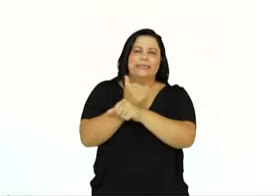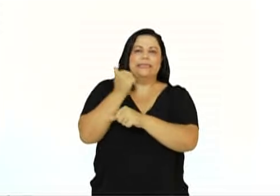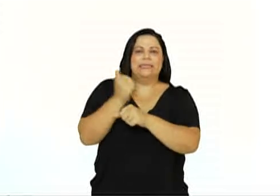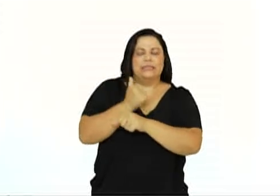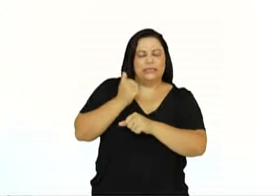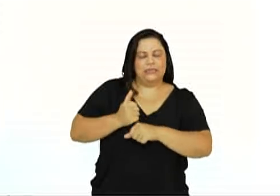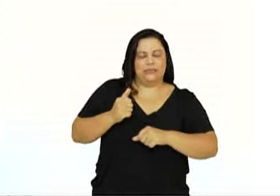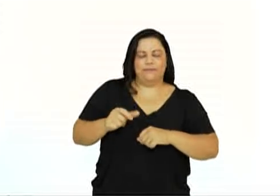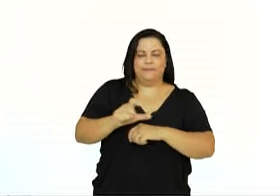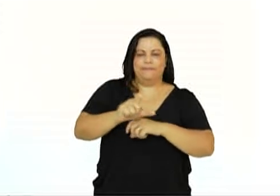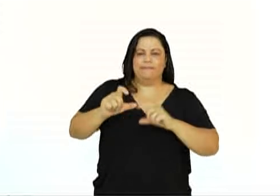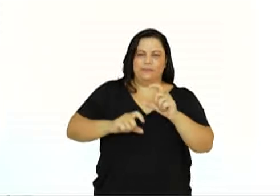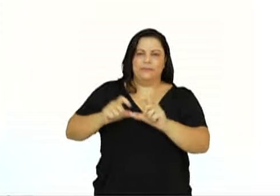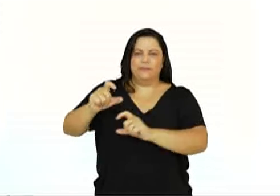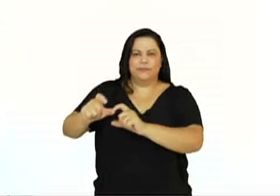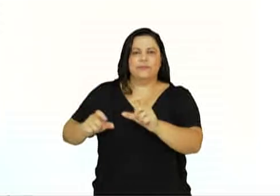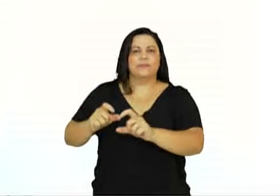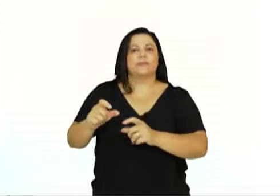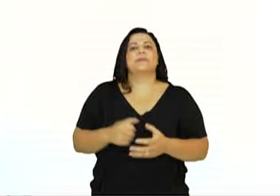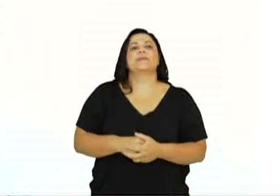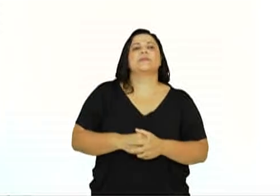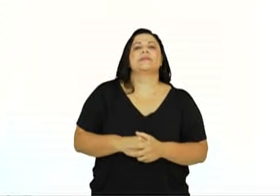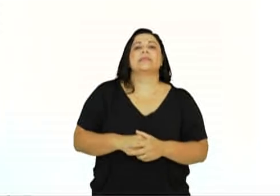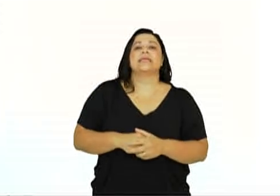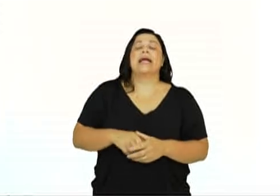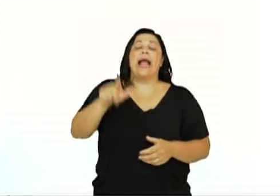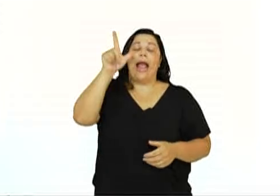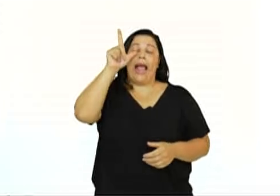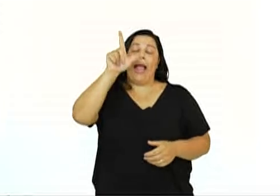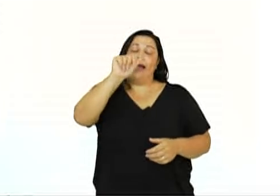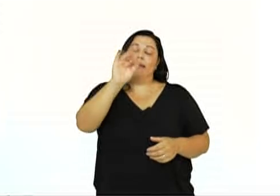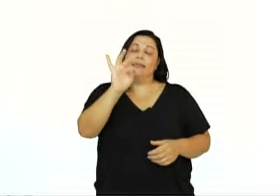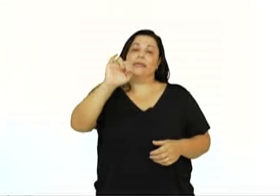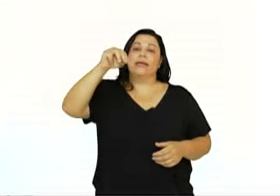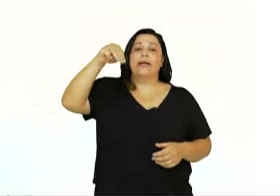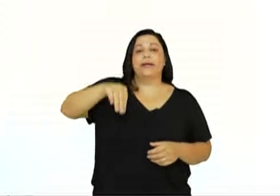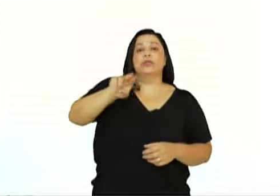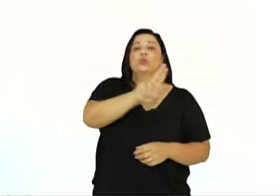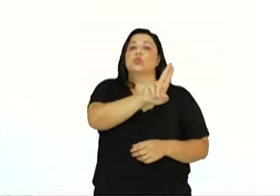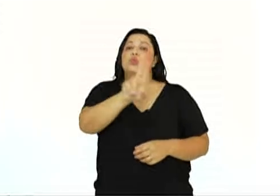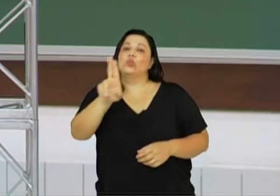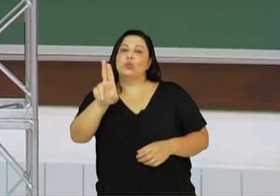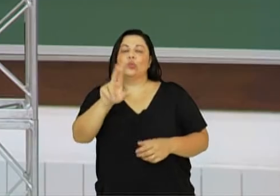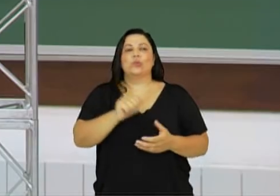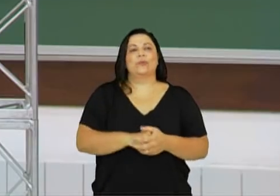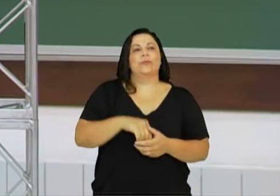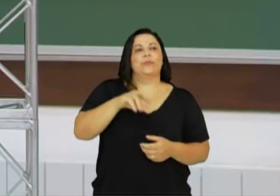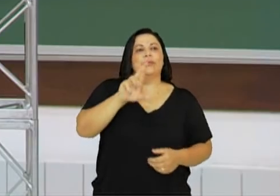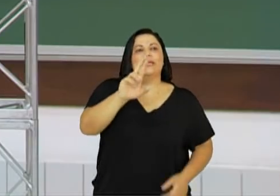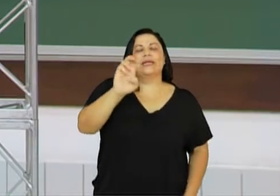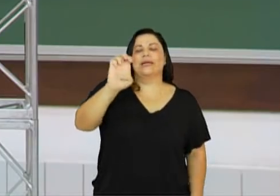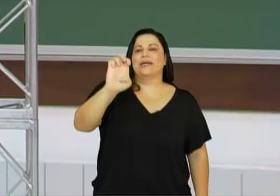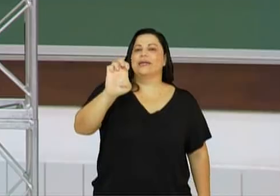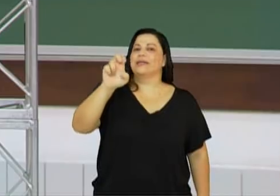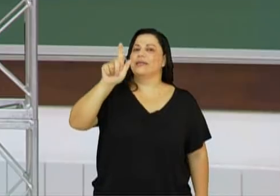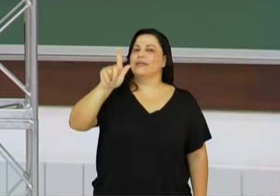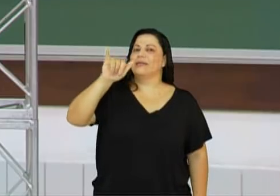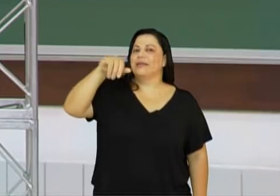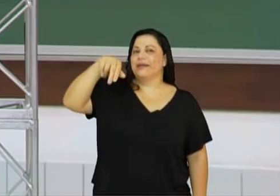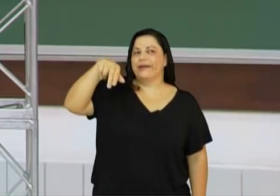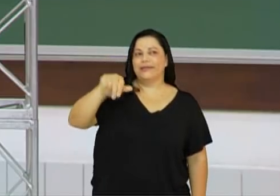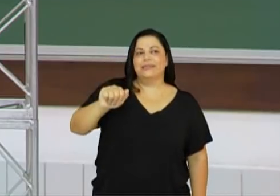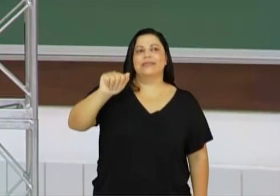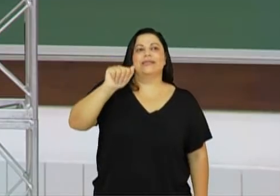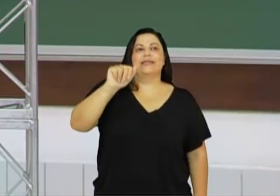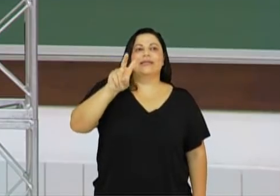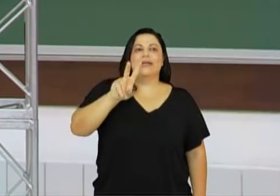Em latim ela se chamava de Regina Viarum, de estrada, rainha das estradas devido à sua extensão,